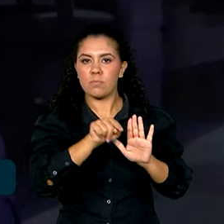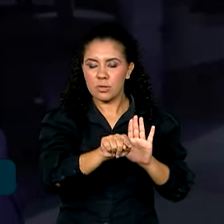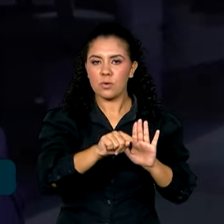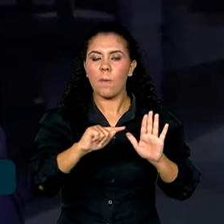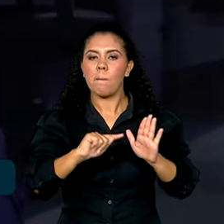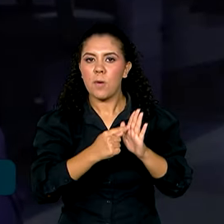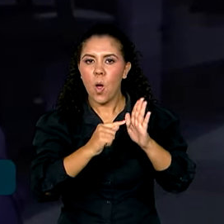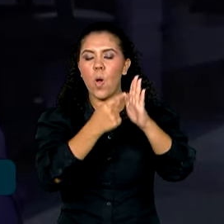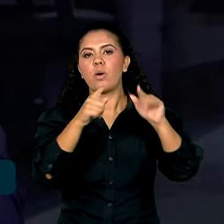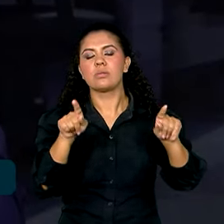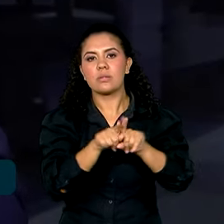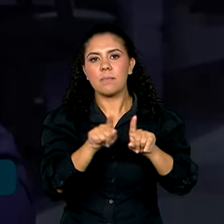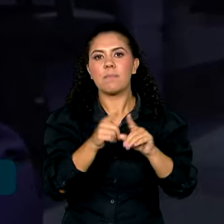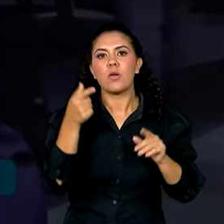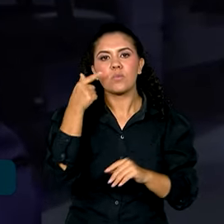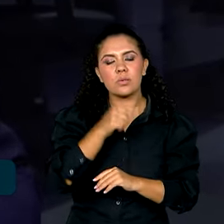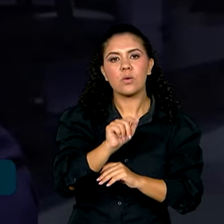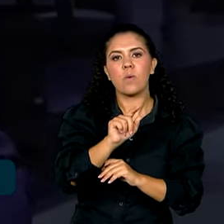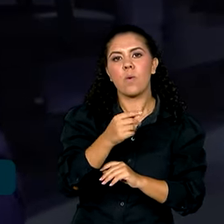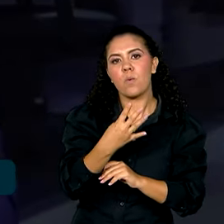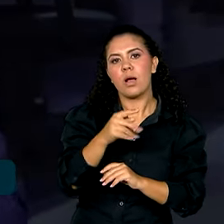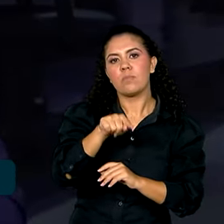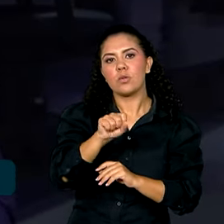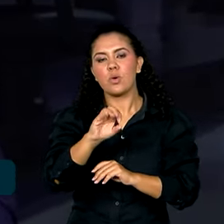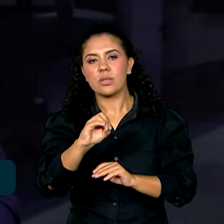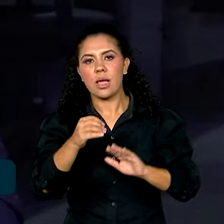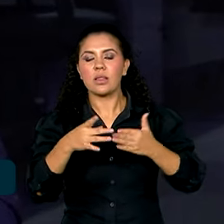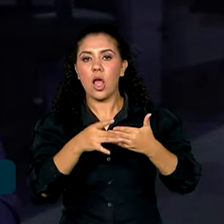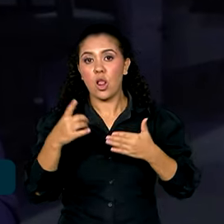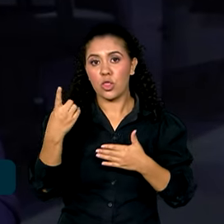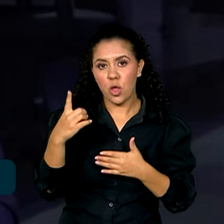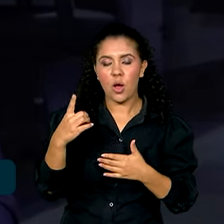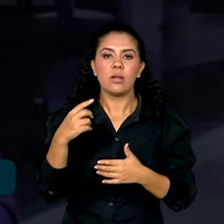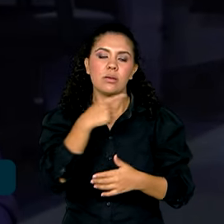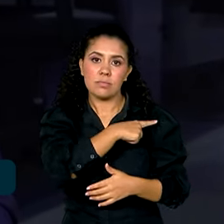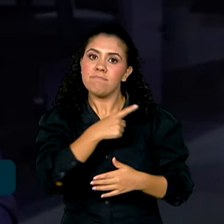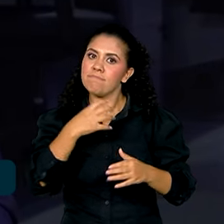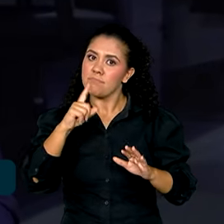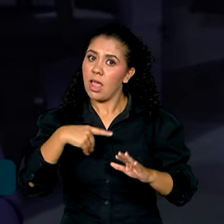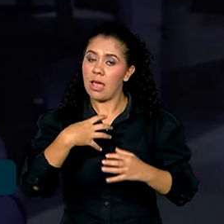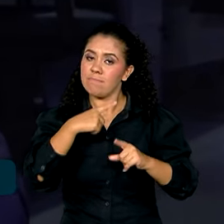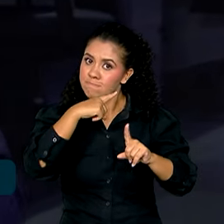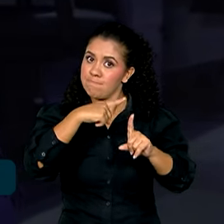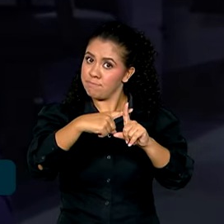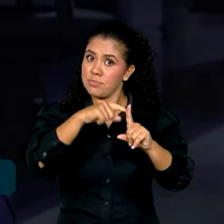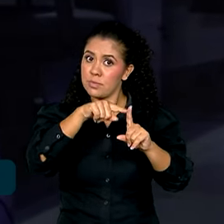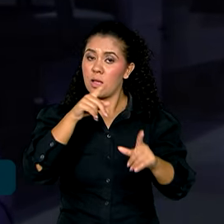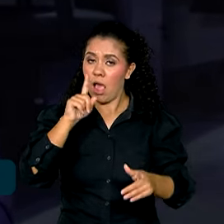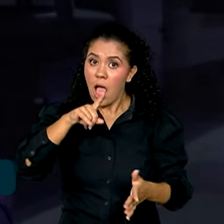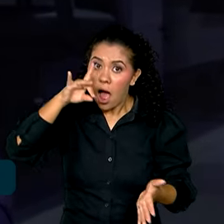foi para 4,80. Então, não é um otimismo realista. Eu